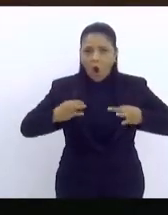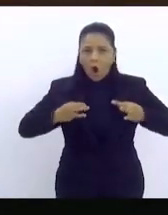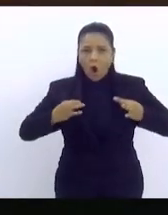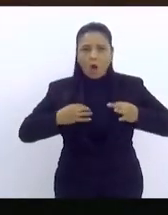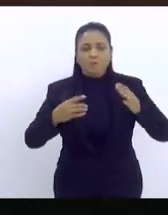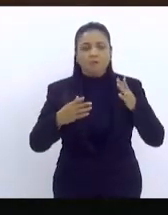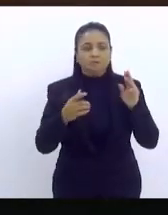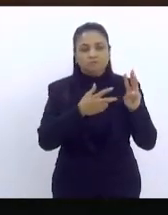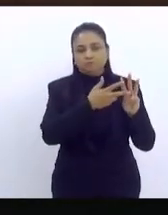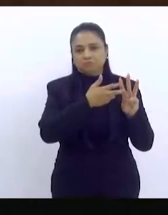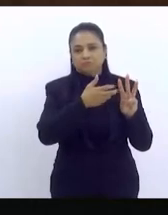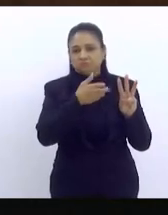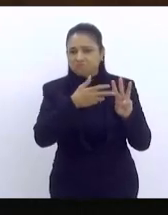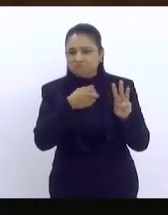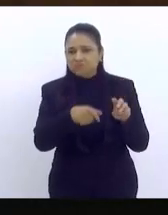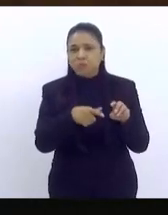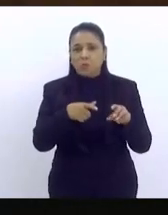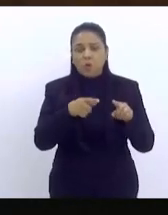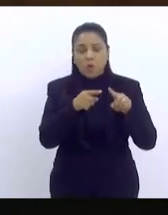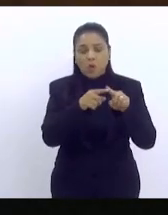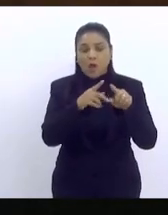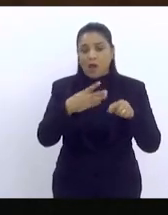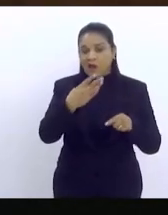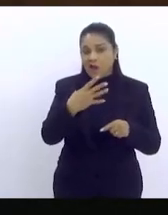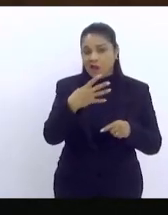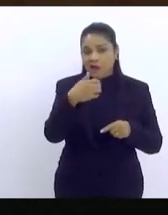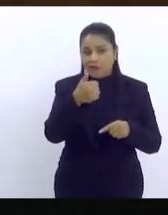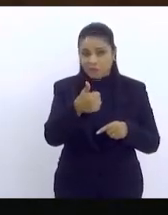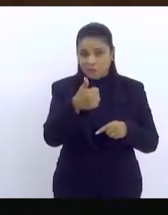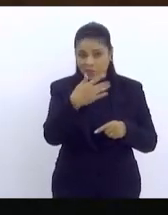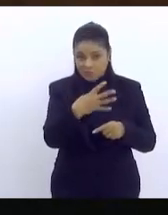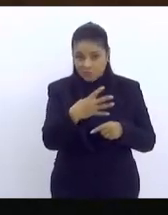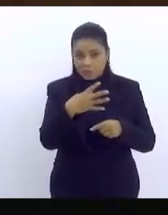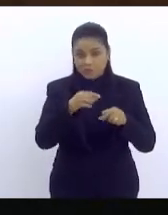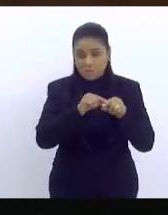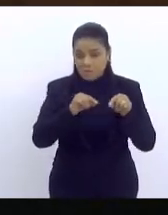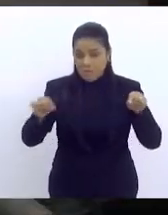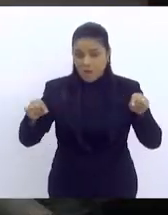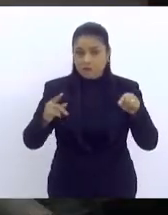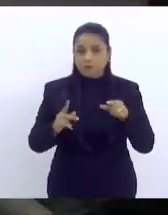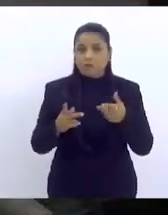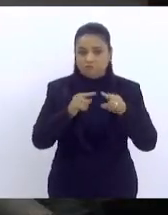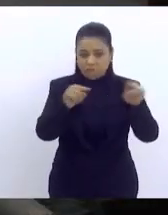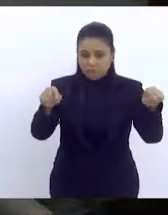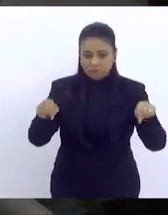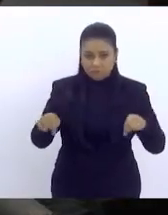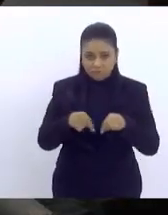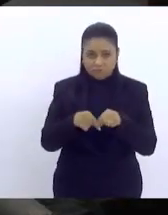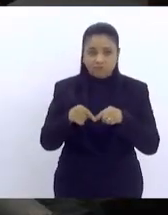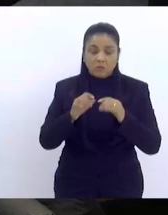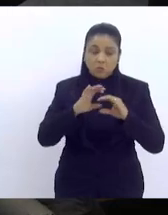14.000 m² no coração da cidade ao lado de uma hora equipamento esportivo do mundo Obrigado Presidente